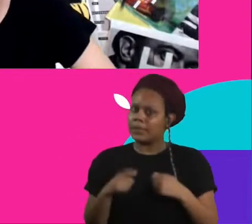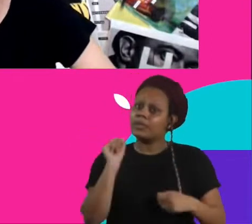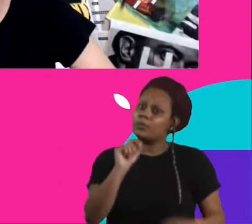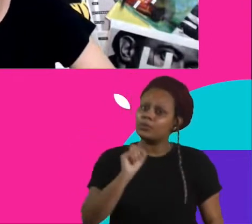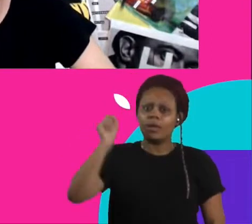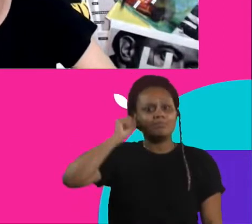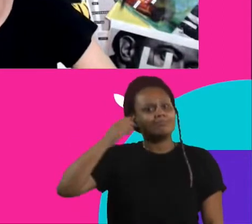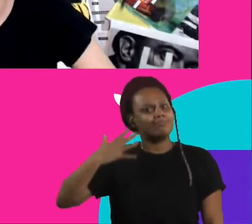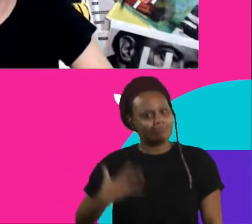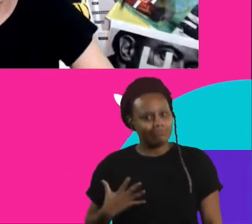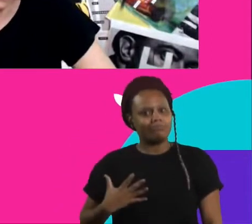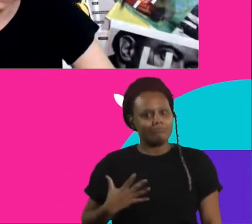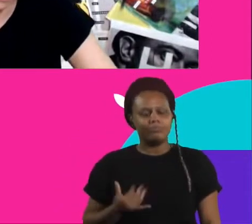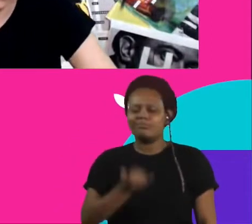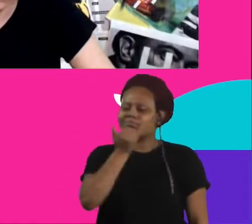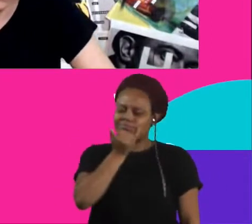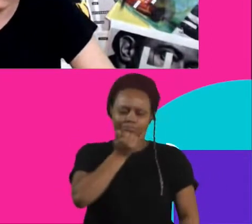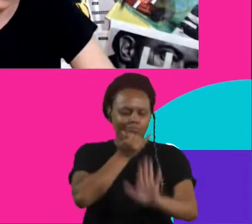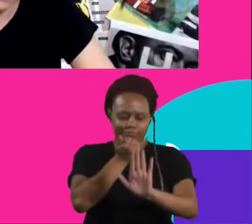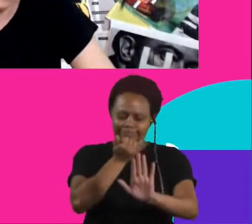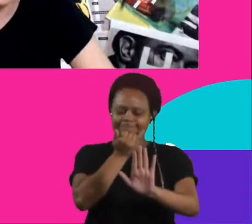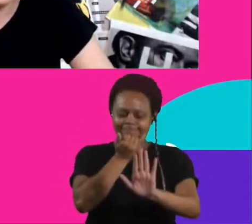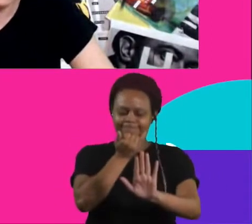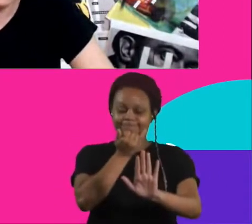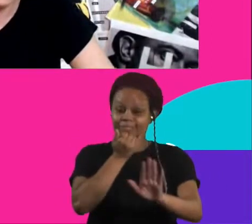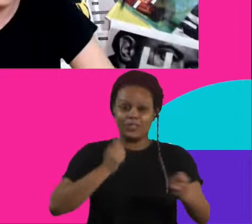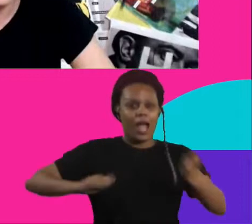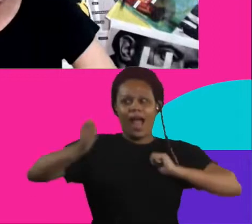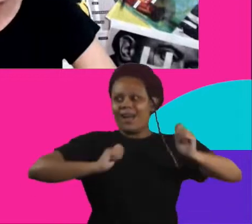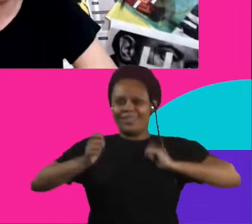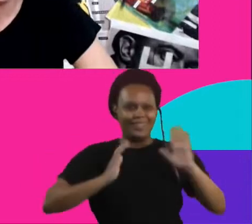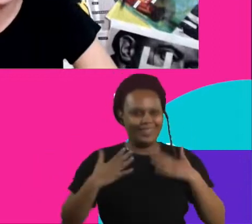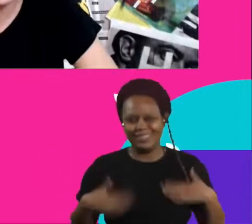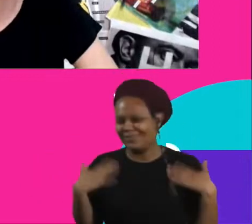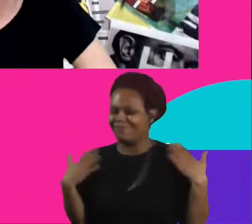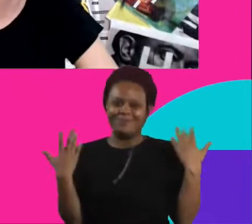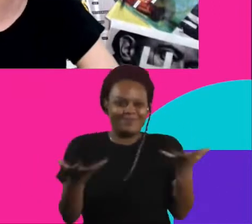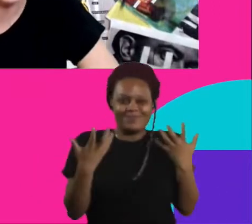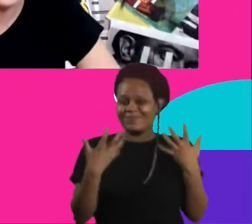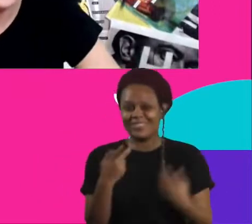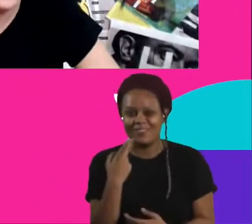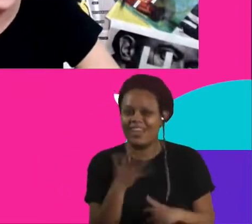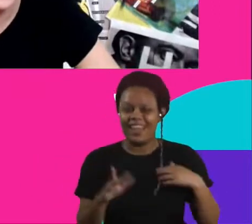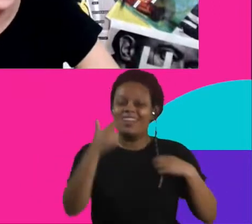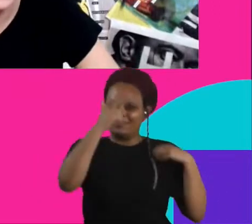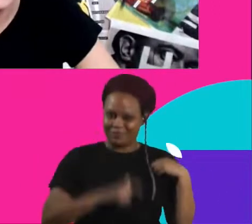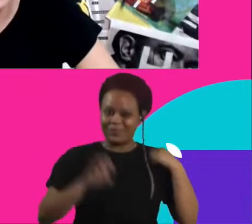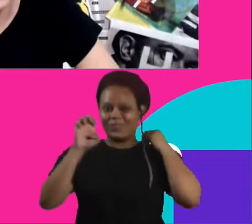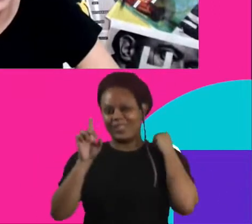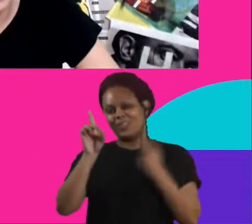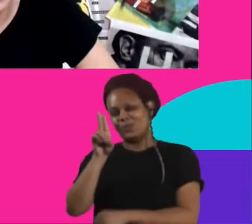nossa descrição visual. Perdão para todo mundo. A gente já chegou tão animado, animada aqui para falar. Eu sou